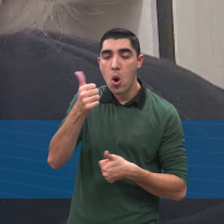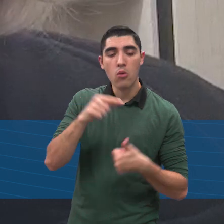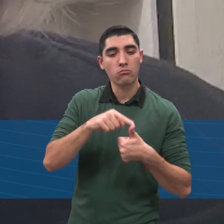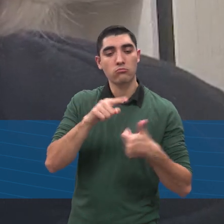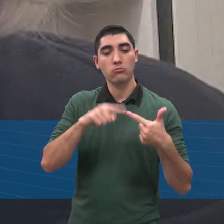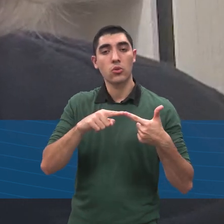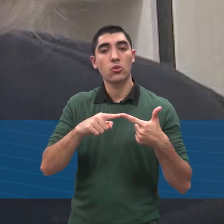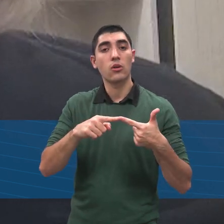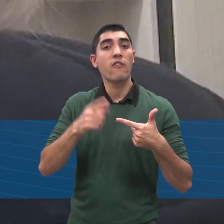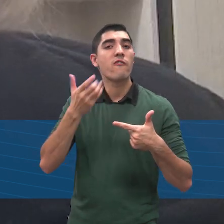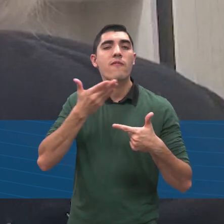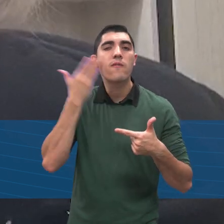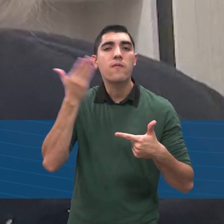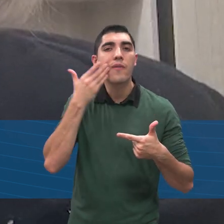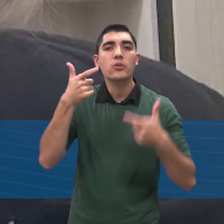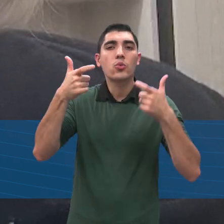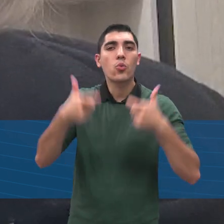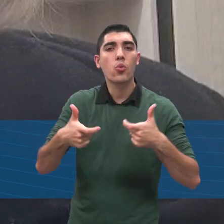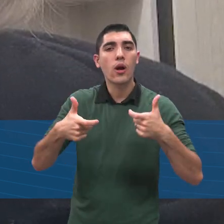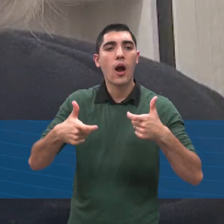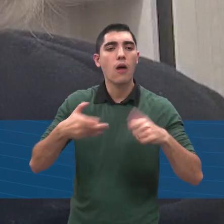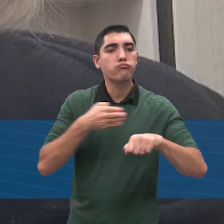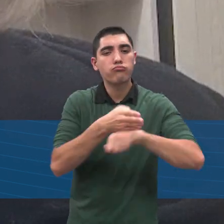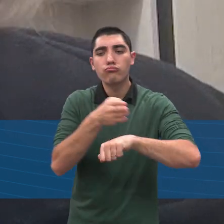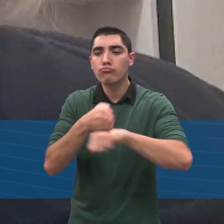facilidade de deslocamento,